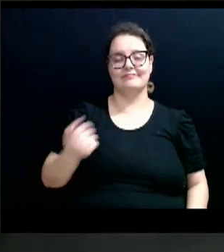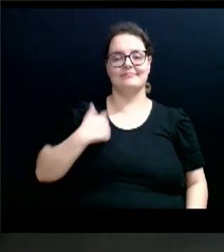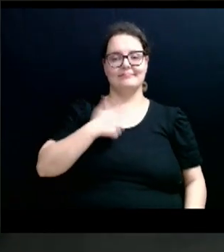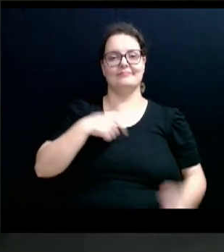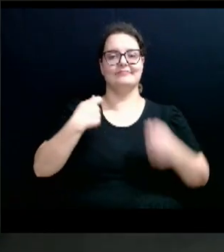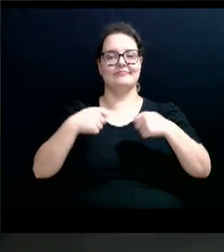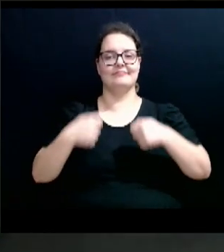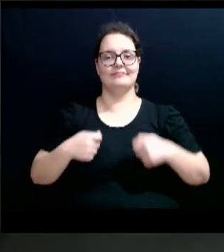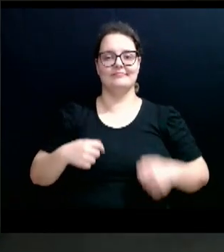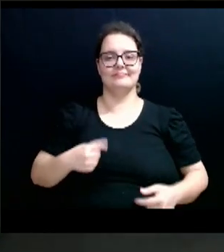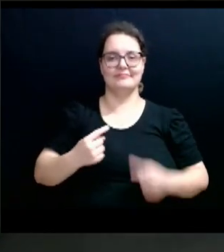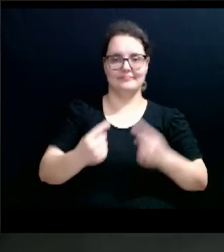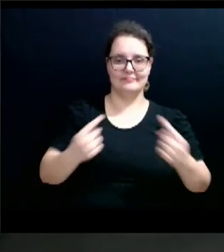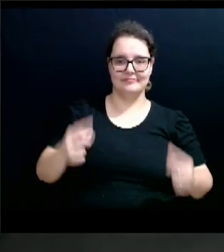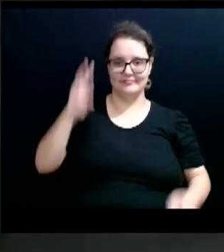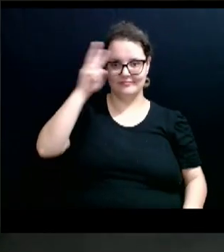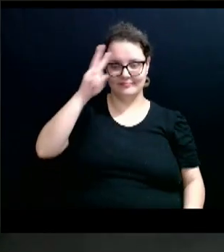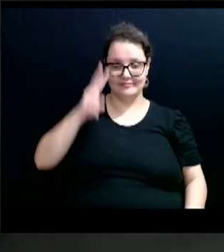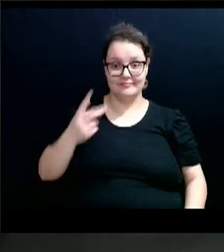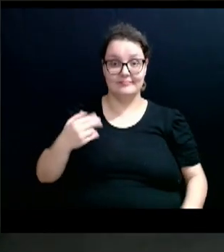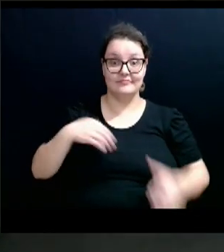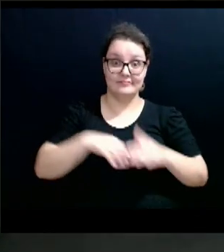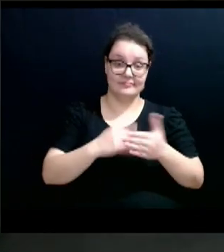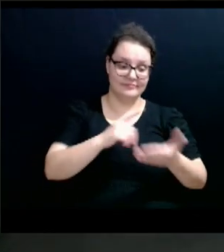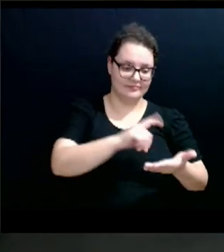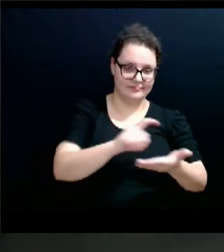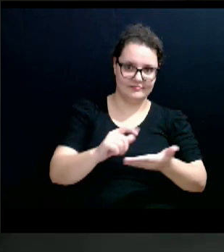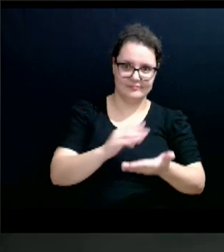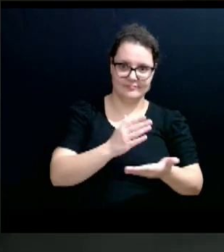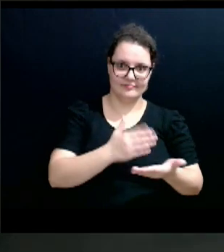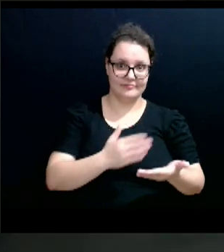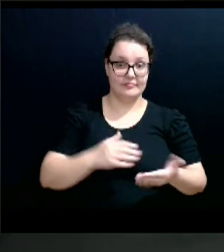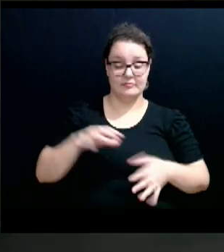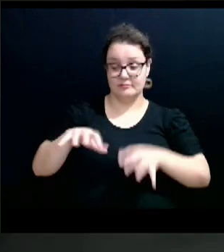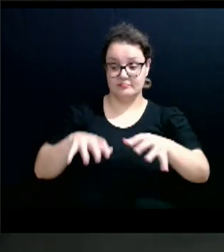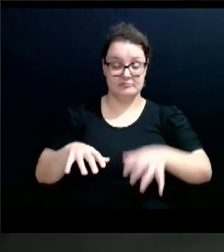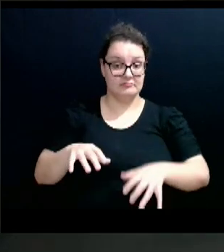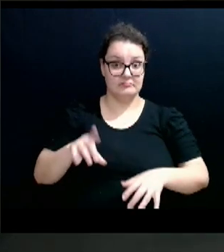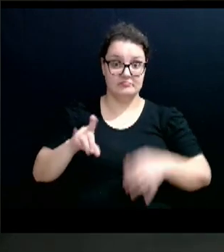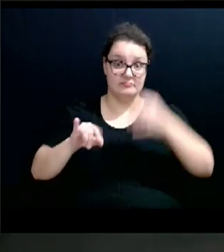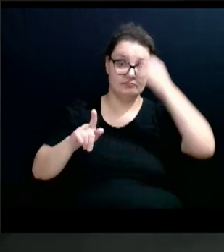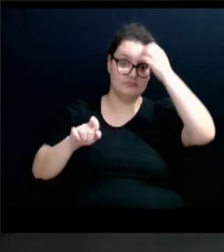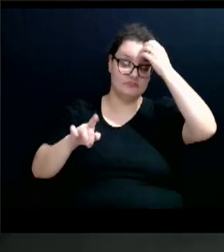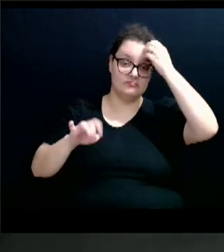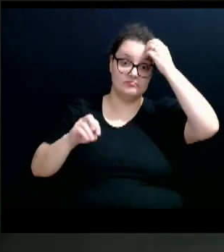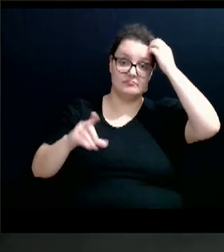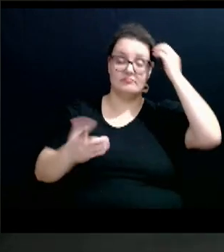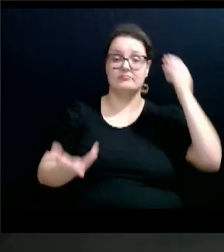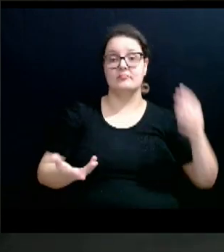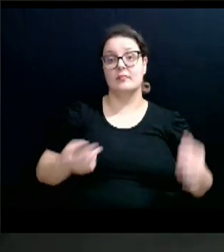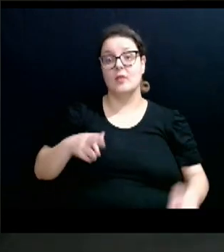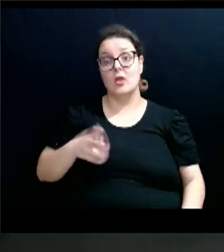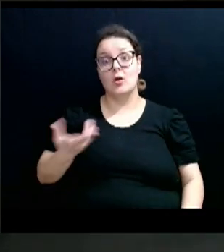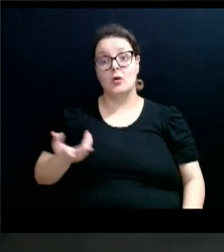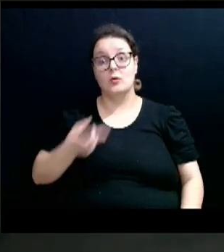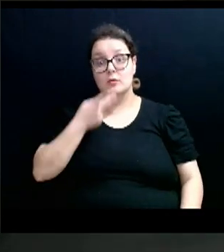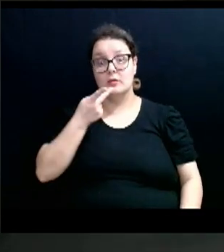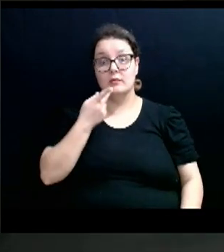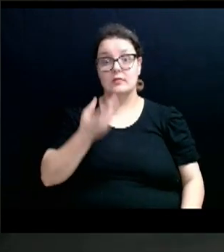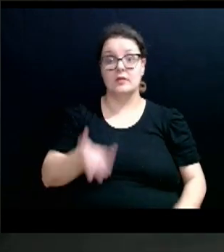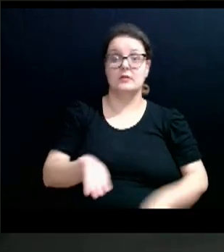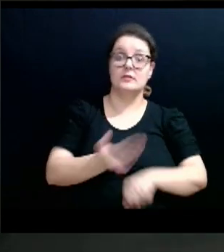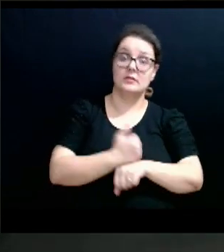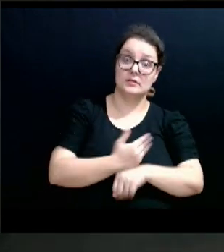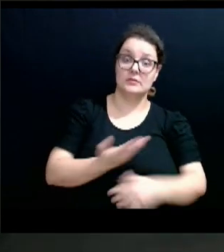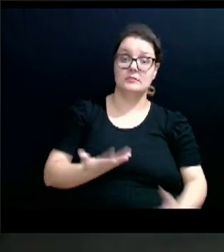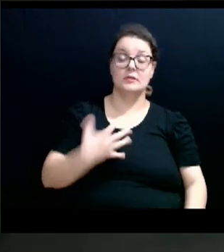lembrança guardada em um álbum, em um mapa digital ou na fala de quem veio antes é uma forma